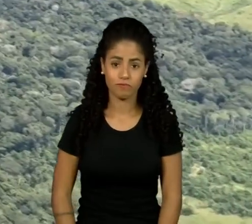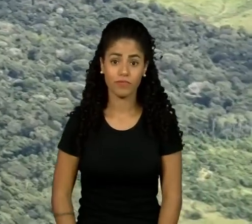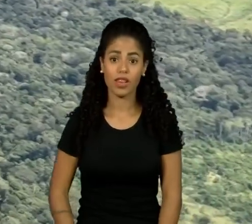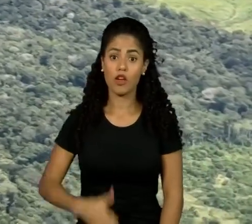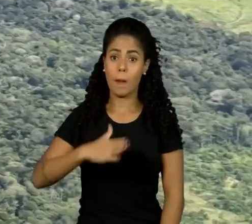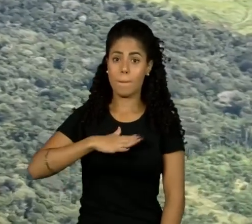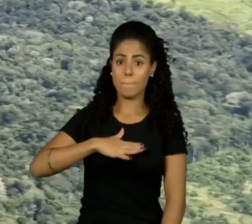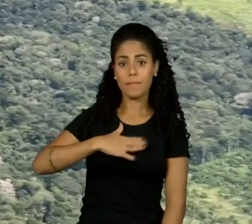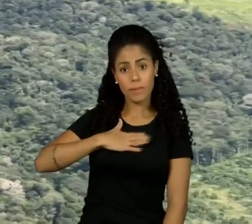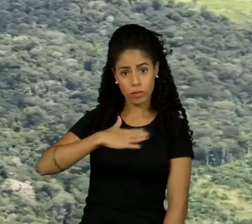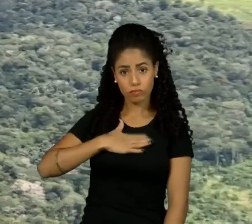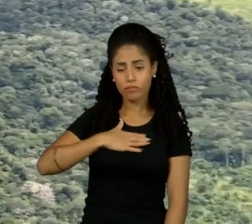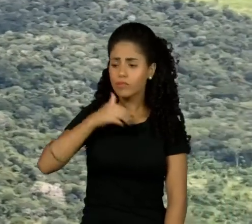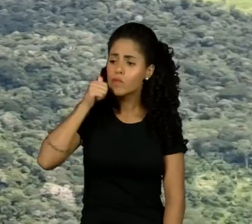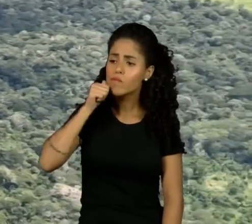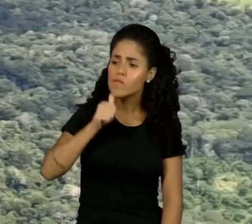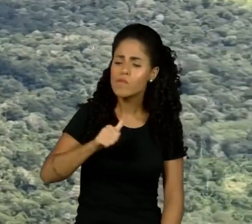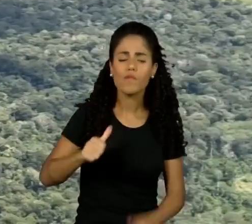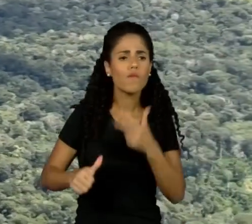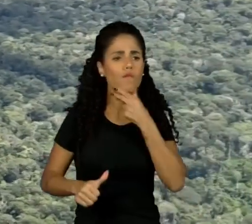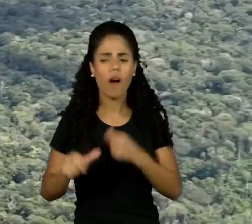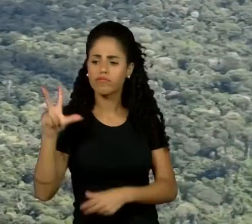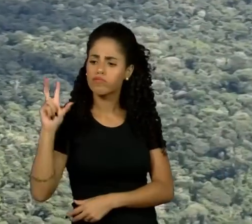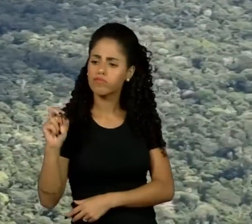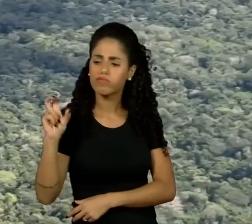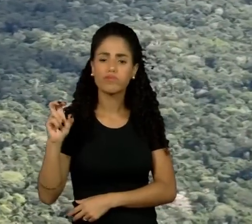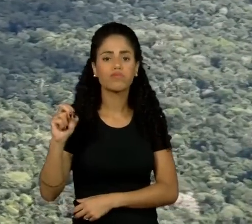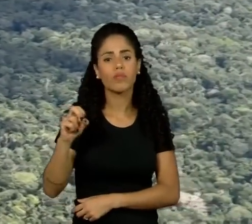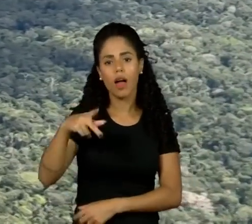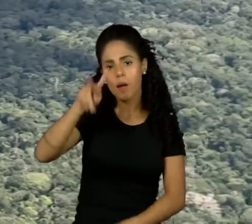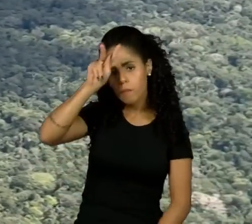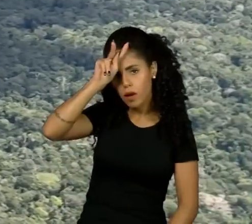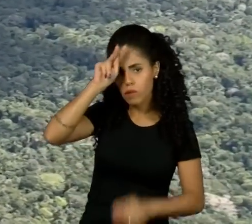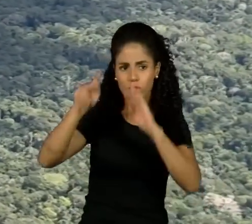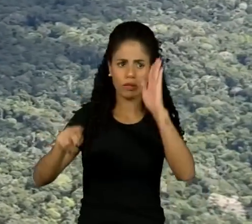avós falam de um tempo que não tinha Peru e não tinha Brasil.